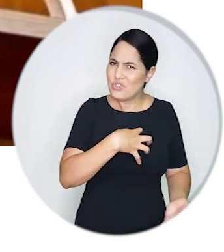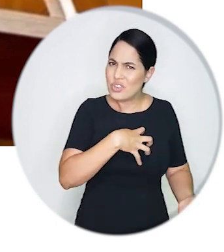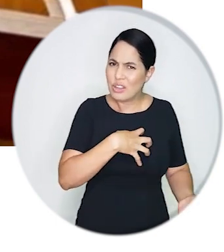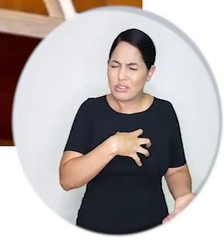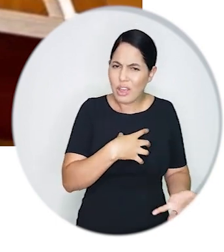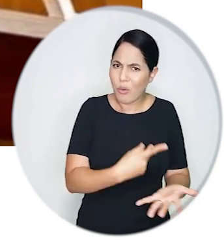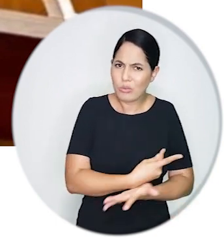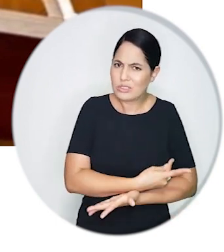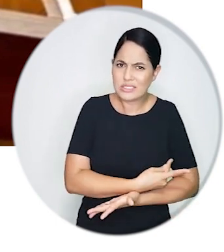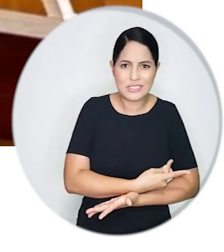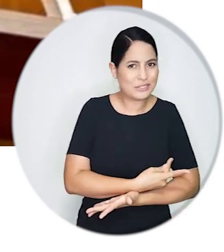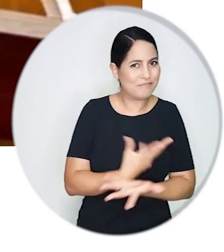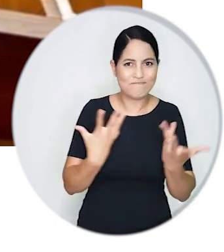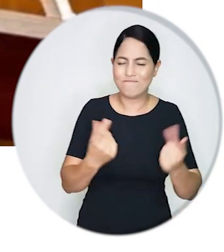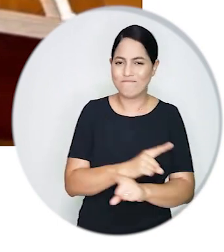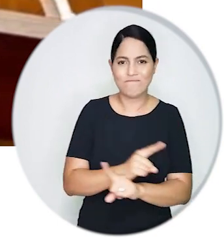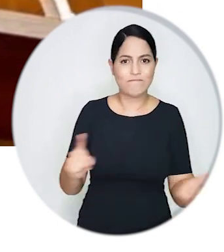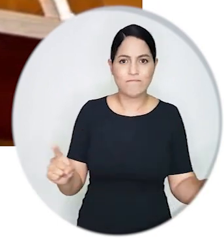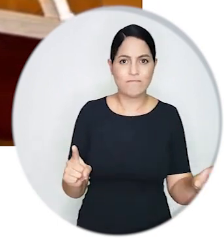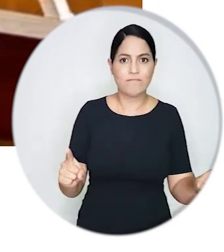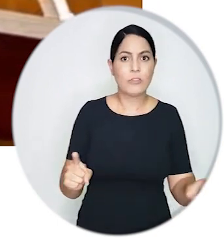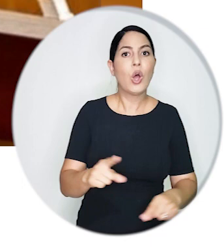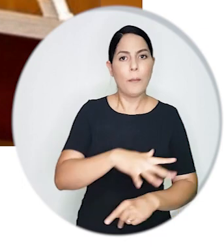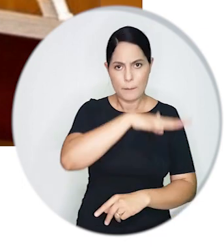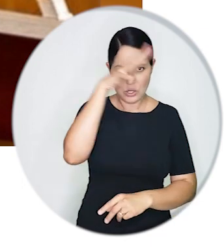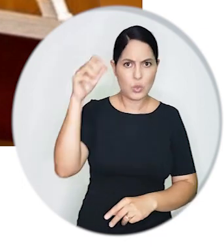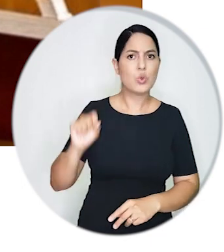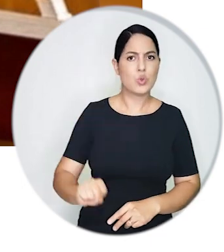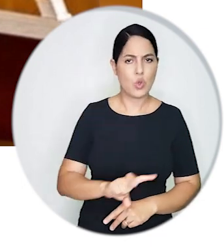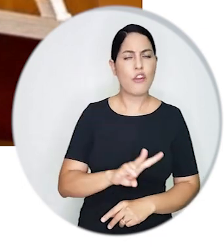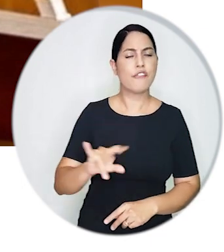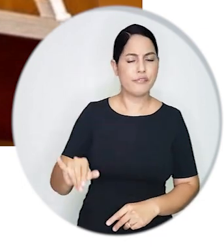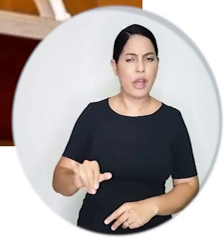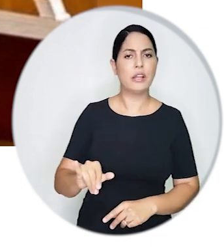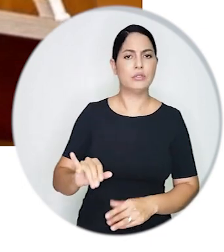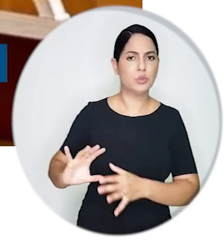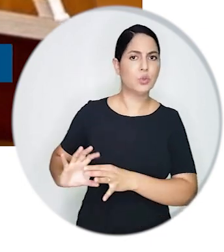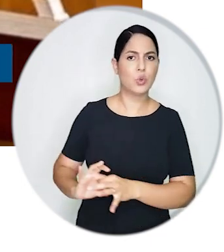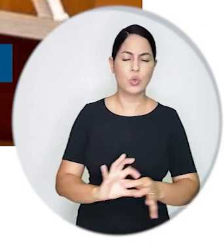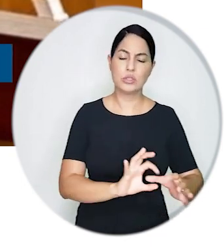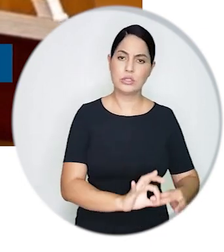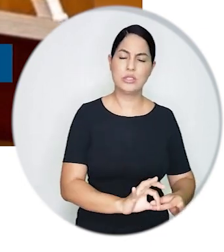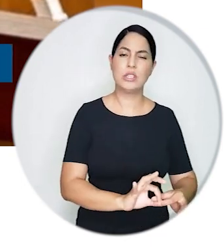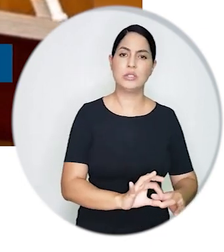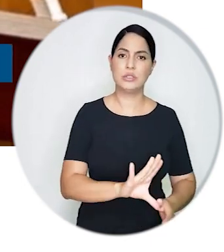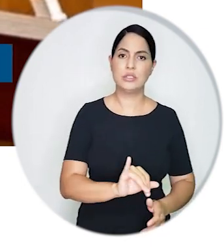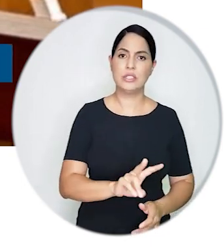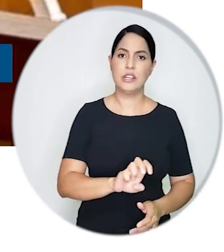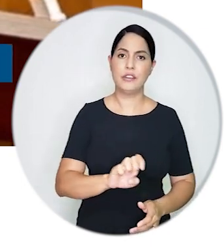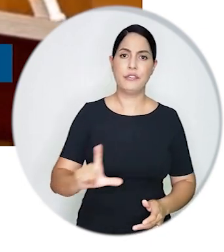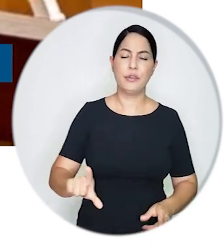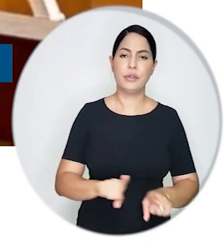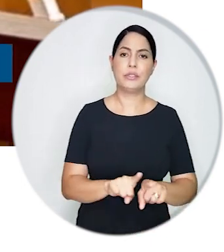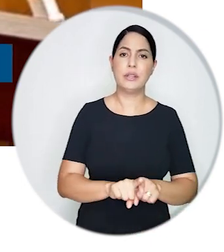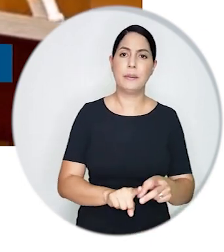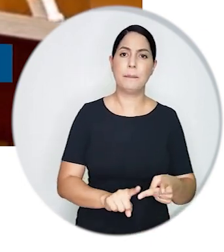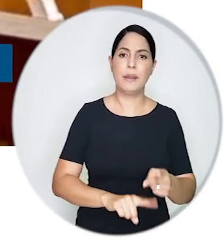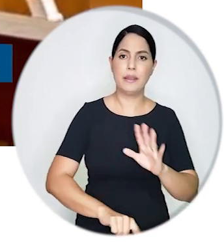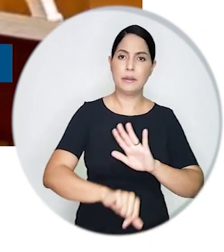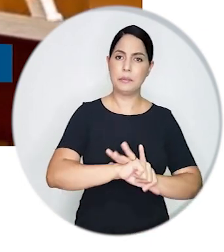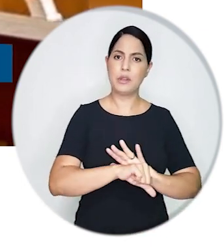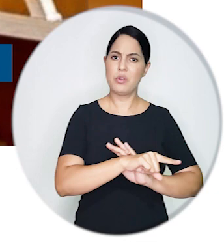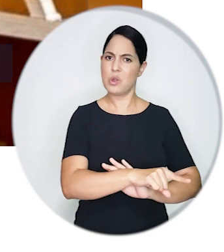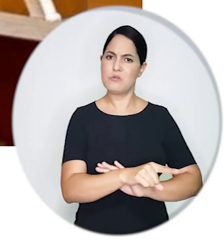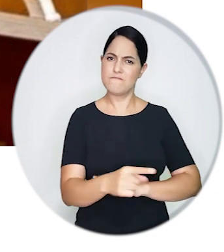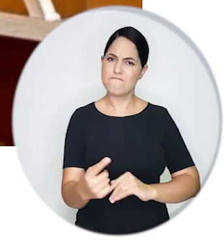é inadmissível o que aconteceu. A OAB do Mato Grosso do Sul vai tomar todas as medidas legais, tanto no âmbito civil como criminal, para